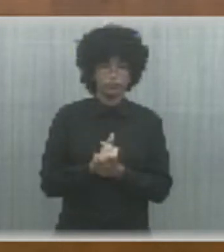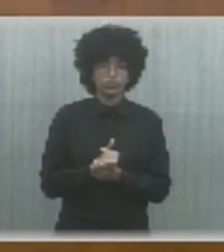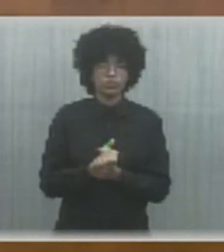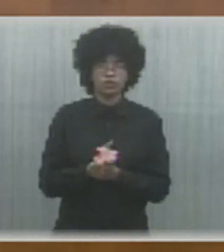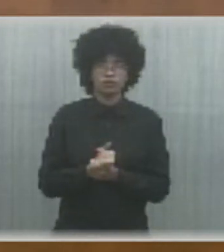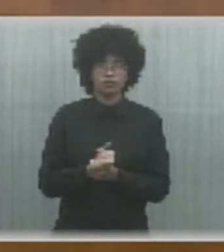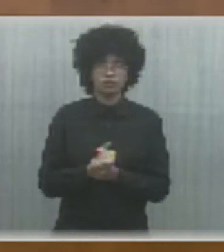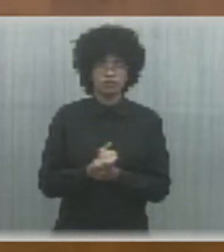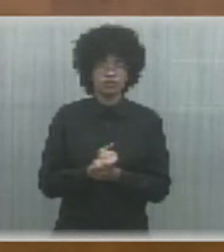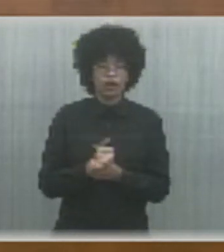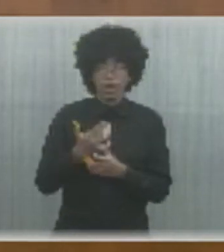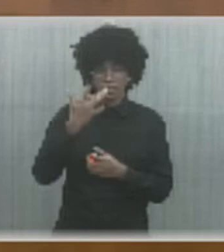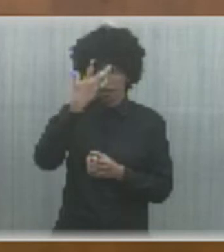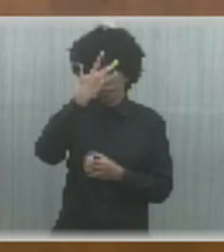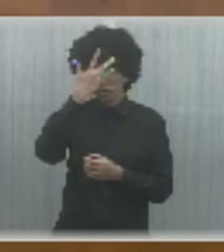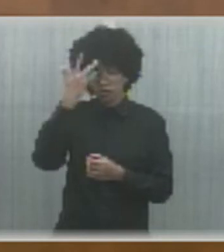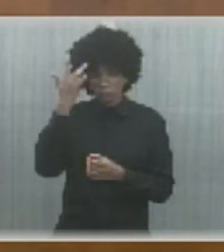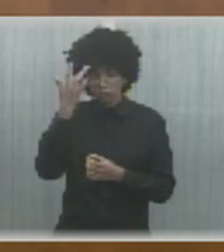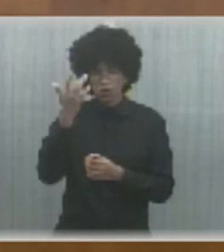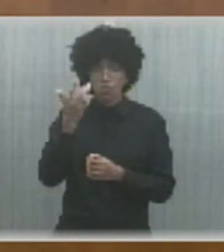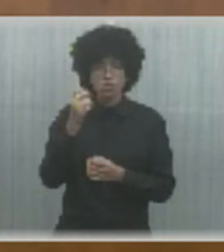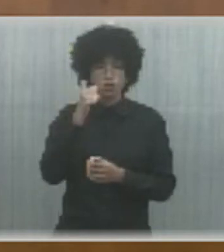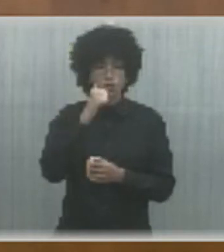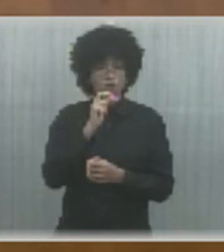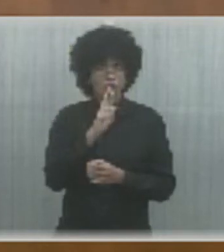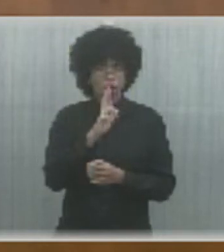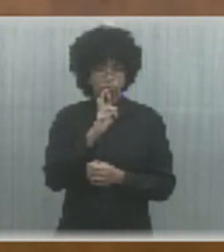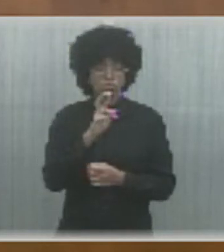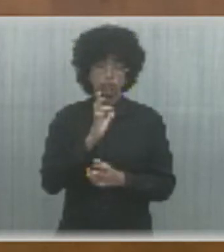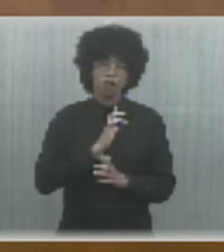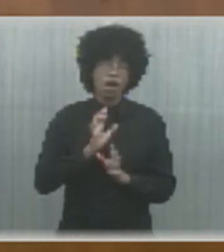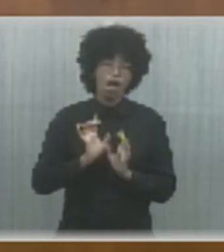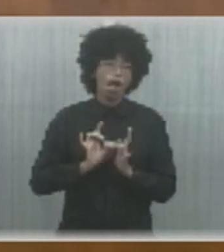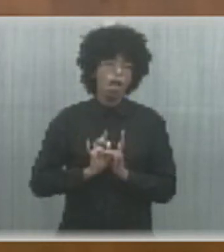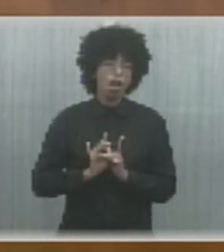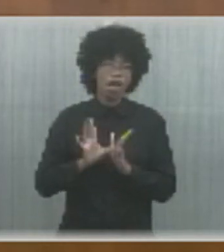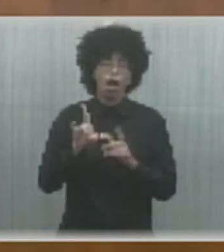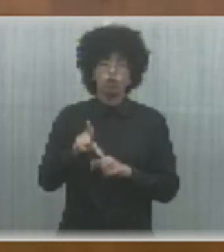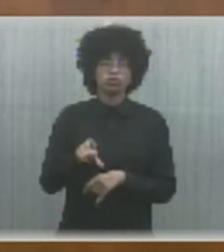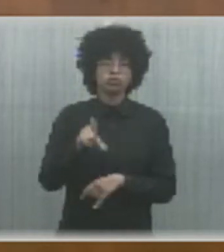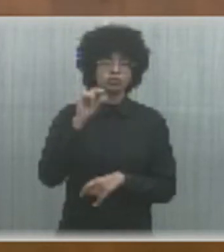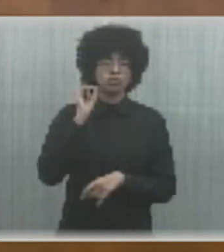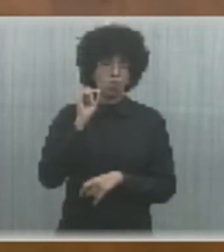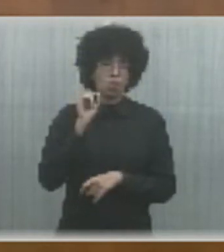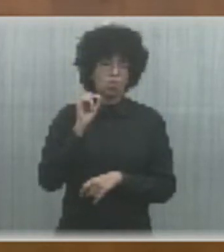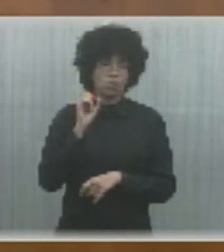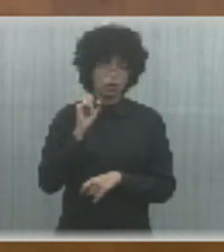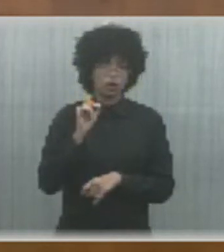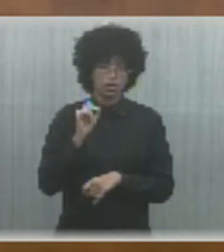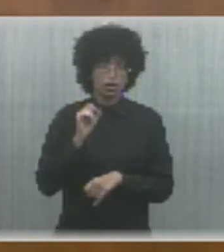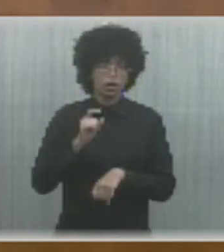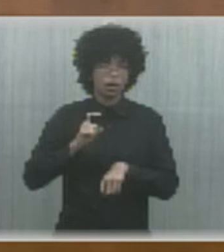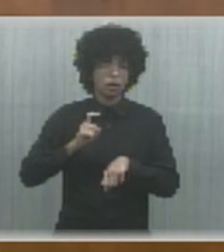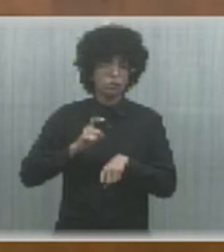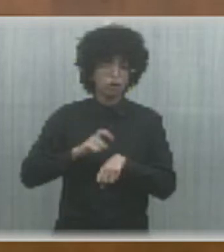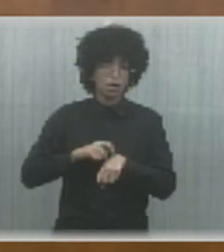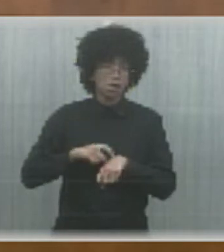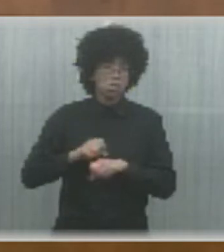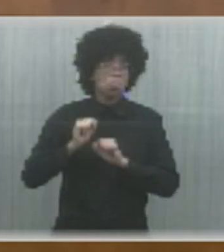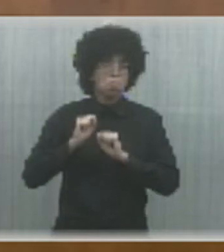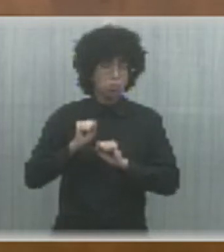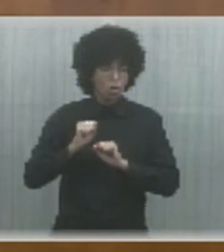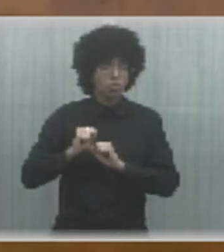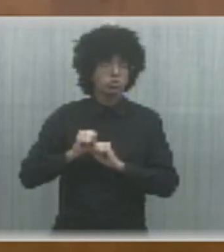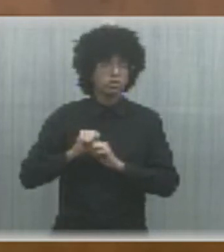garantir à pessoa gestante o direito de optar pelos procedimentos seletivos que